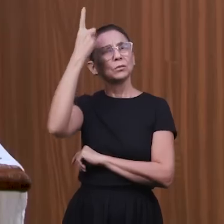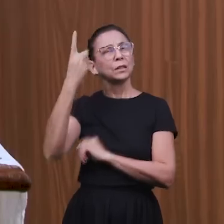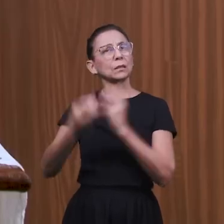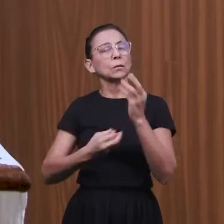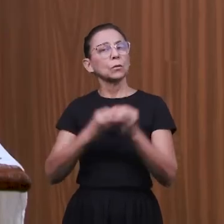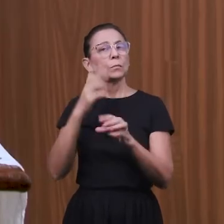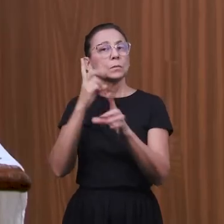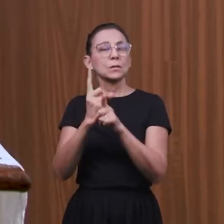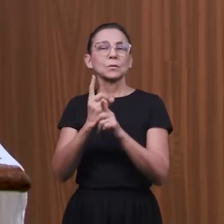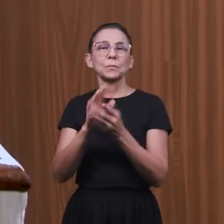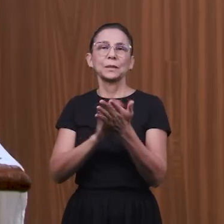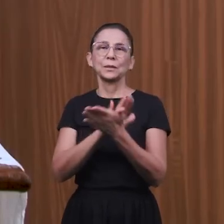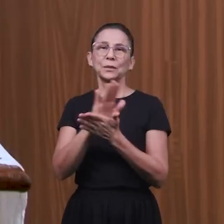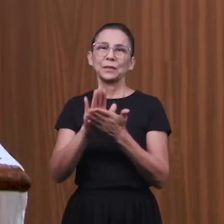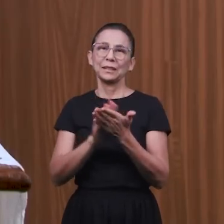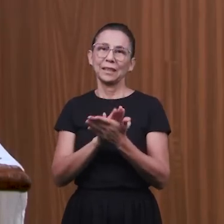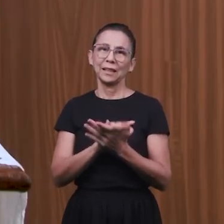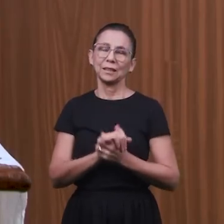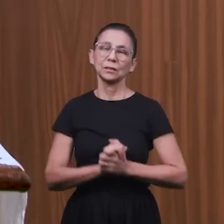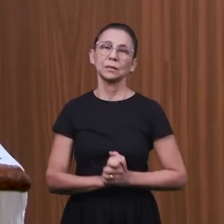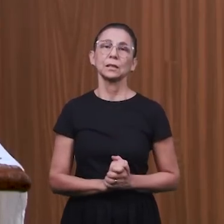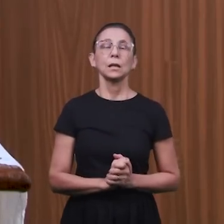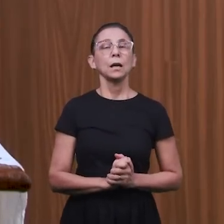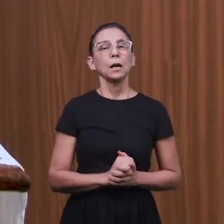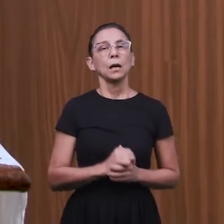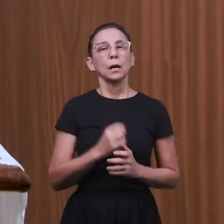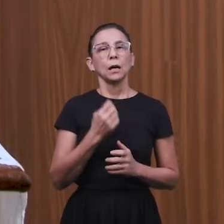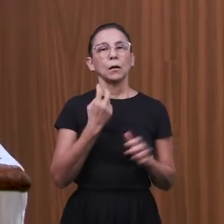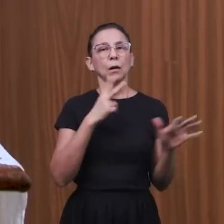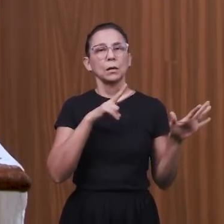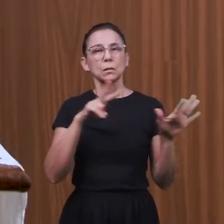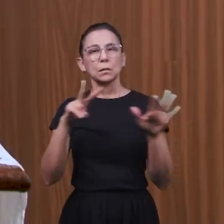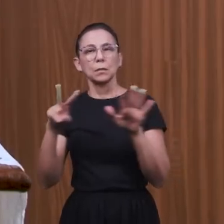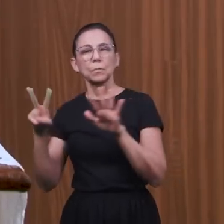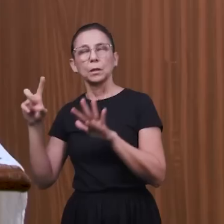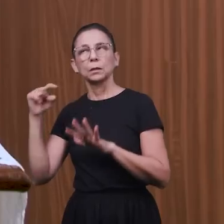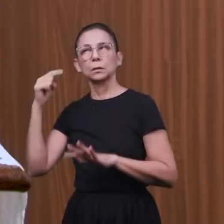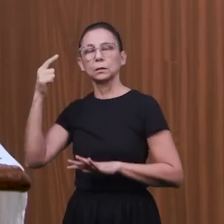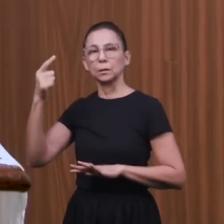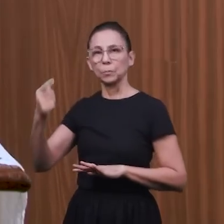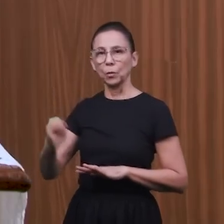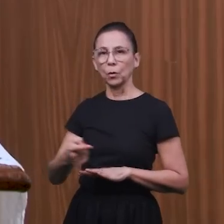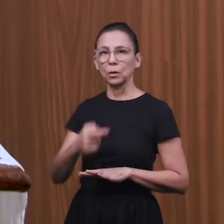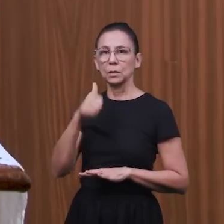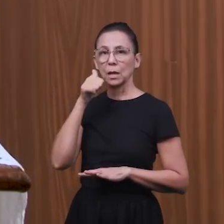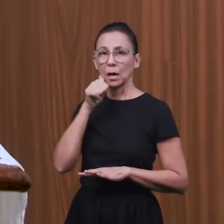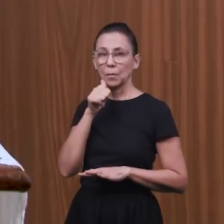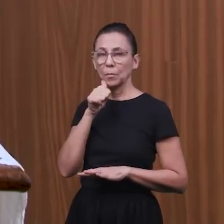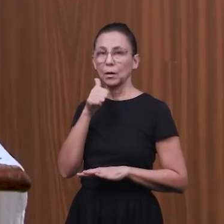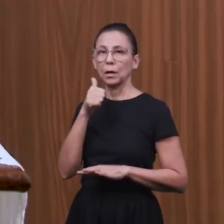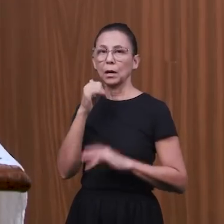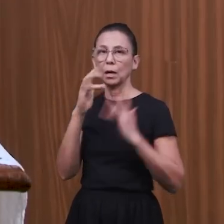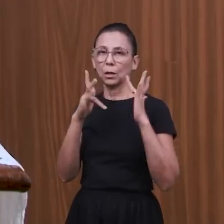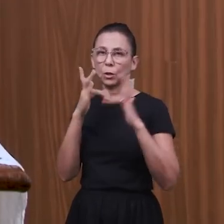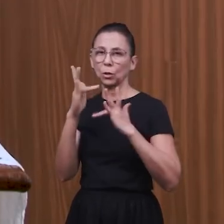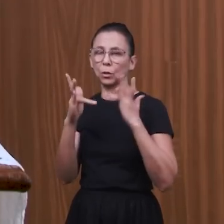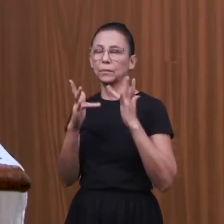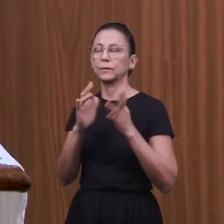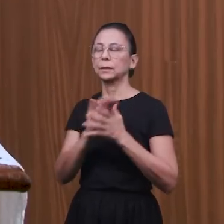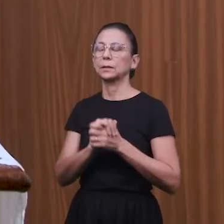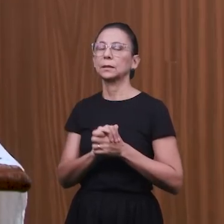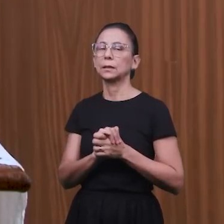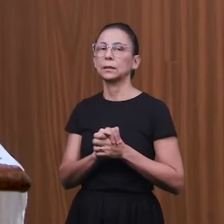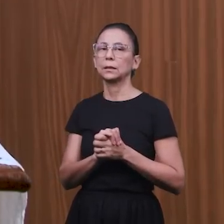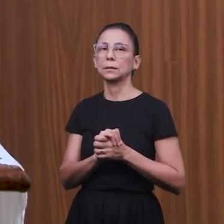enigma. Passados-se 7 dias, tanto que a noiva o importunou, ele contou o enigma a ela e ela foi e contou àqueles homens